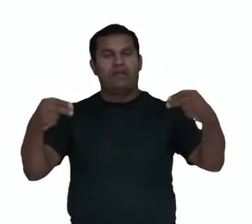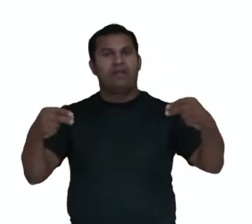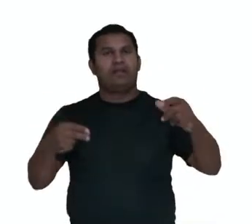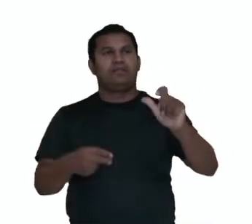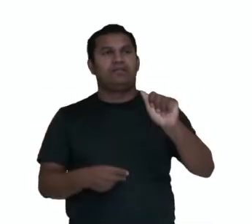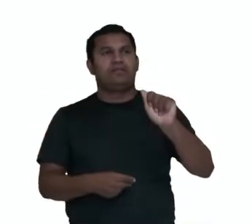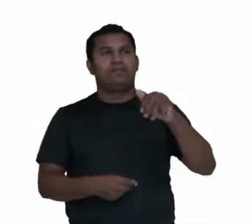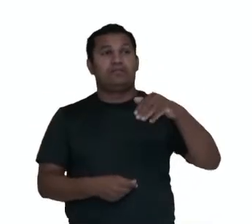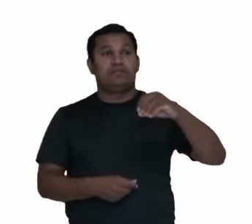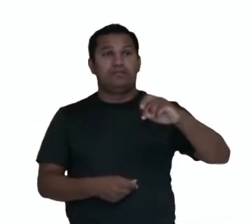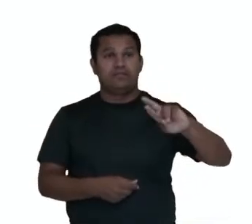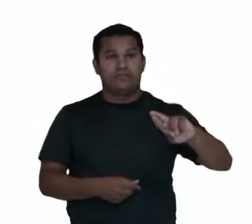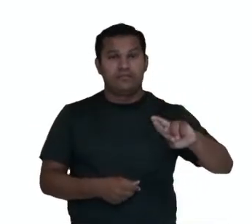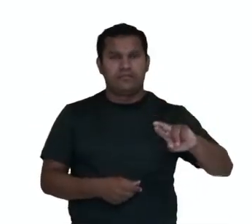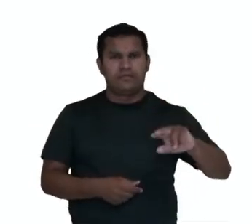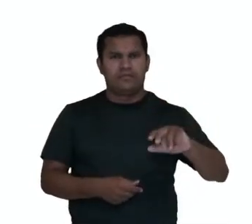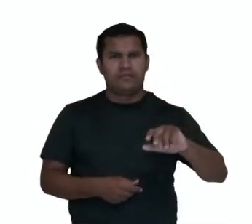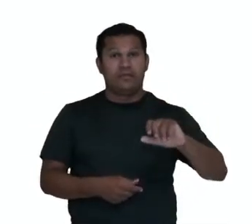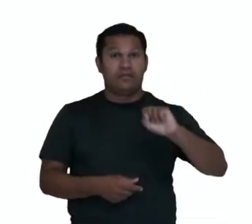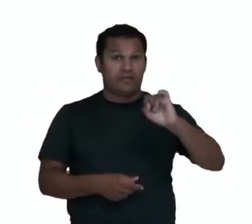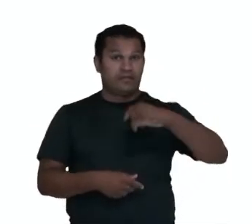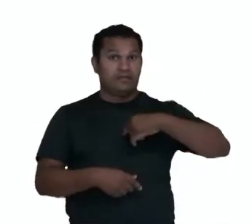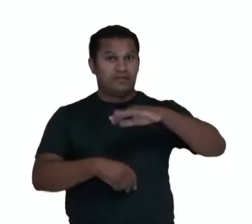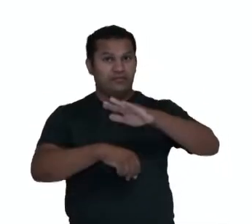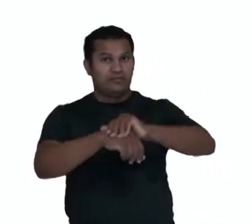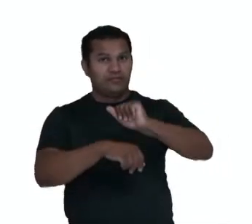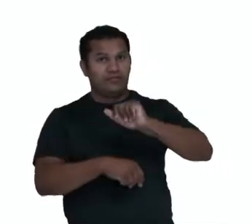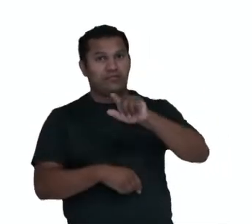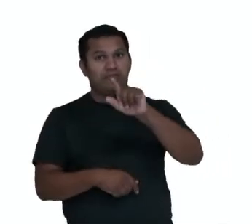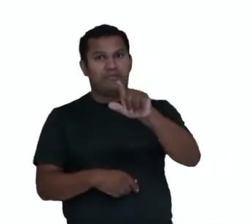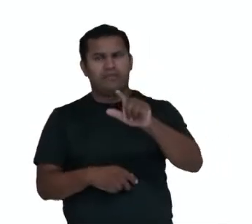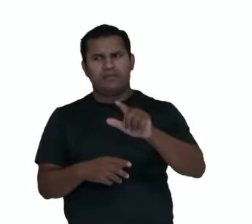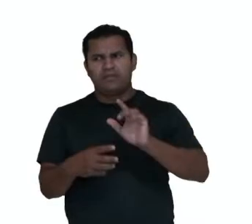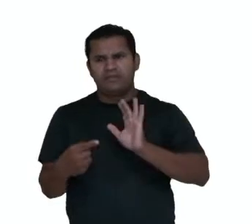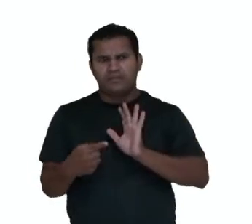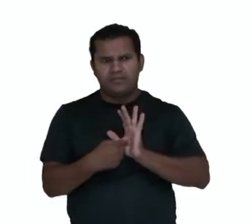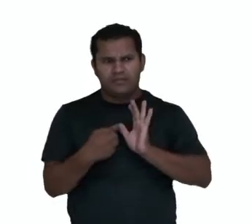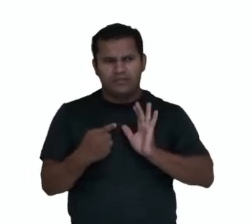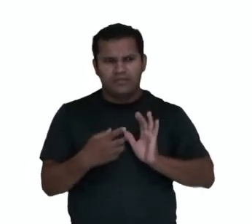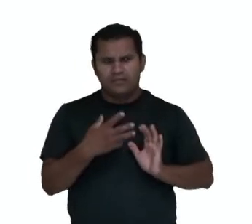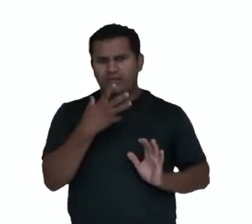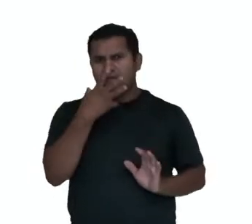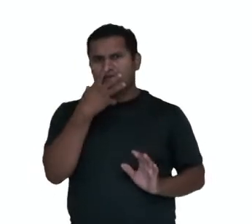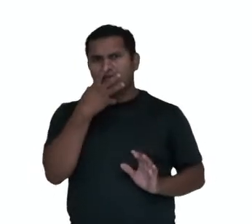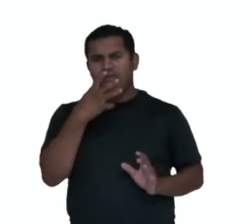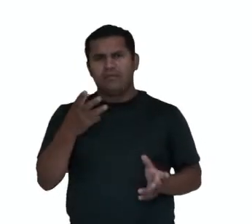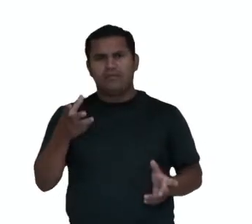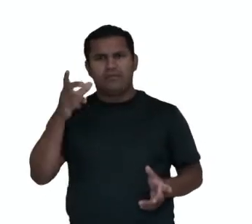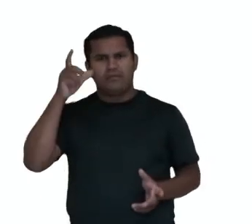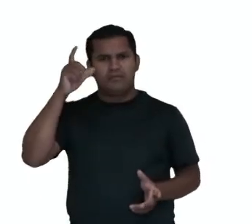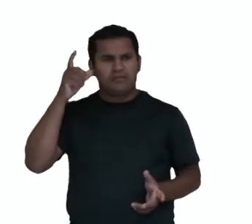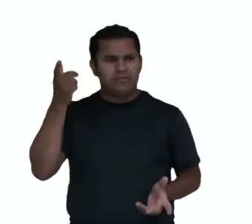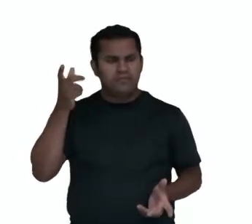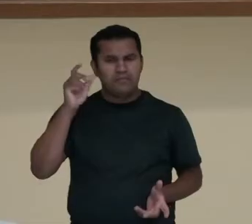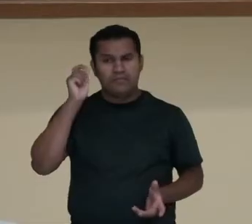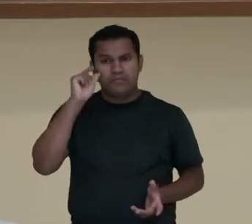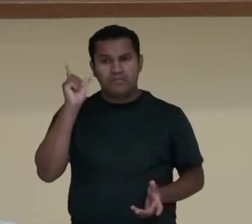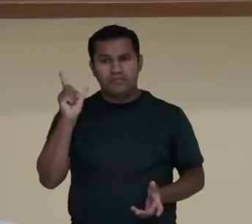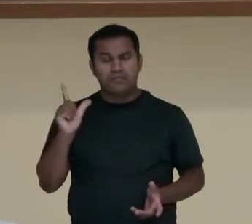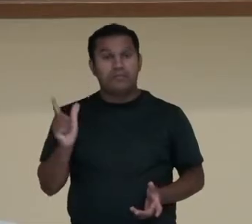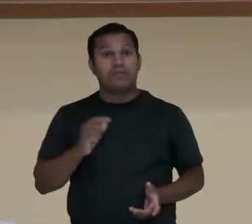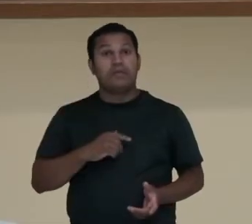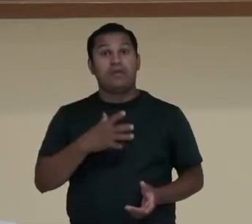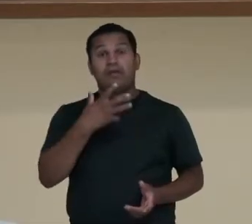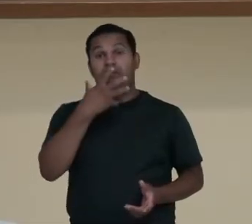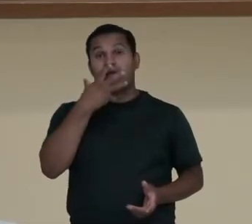chamo, baby, você me intriga. Apaga meus textos, apaga meus medos, apaga meus fachos em laços de